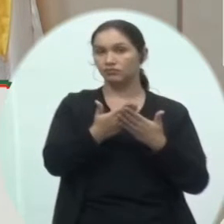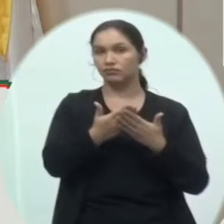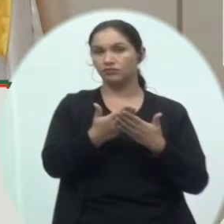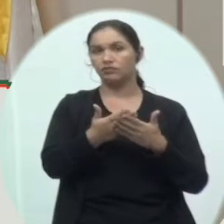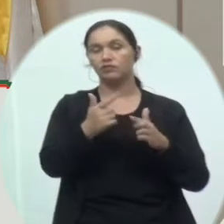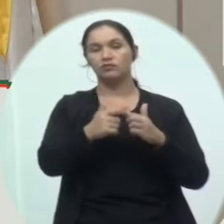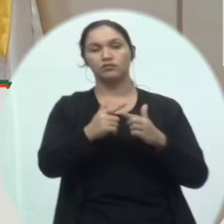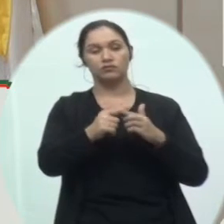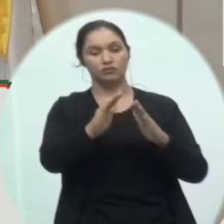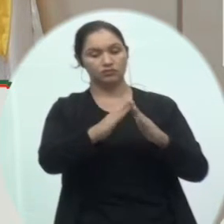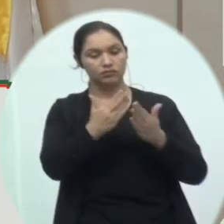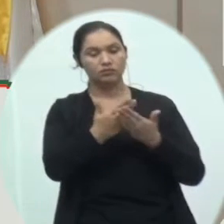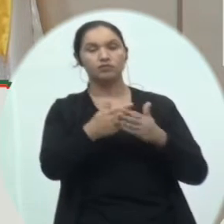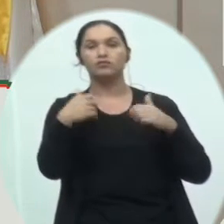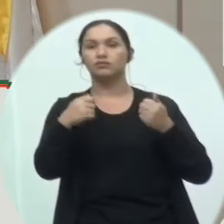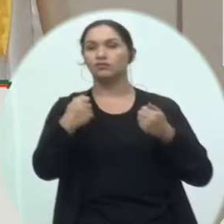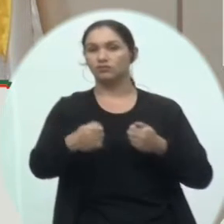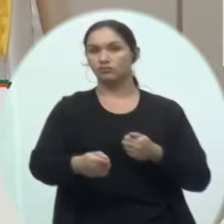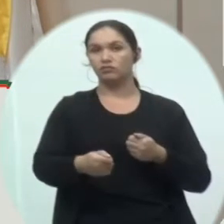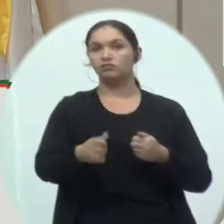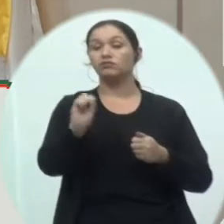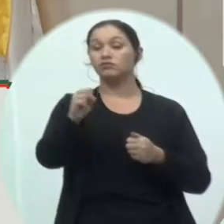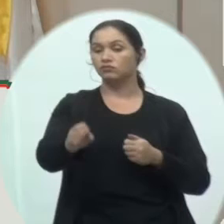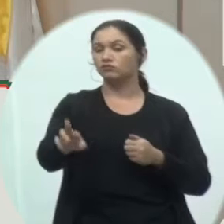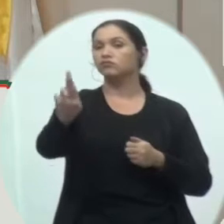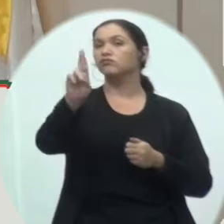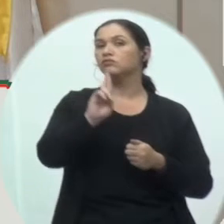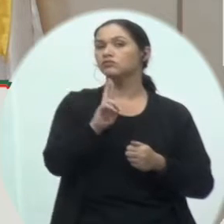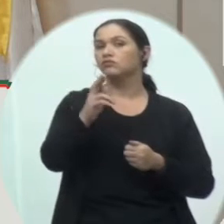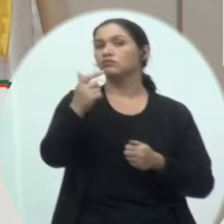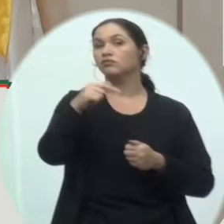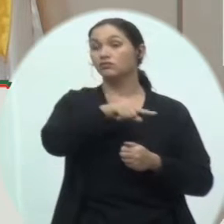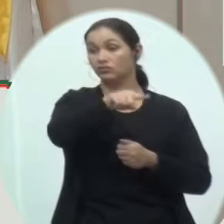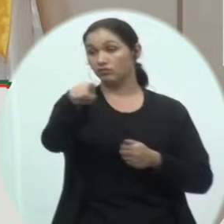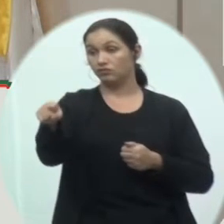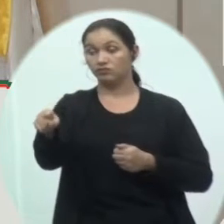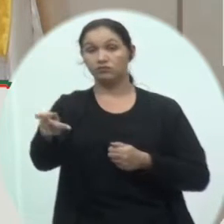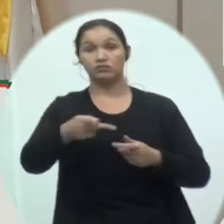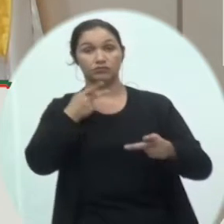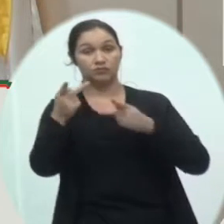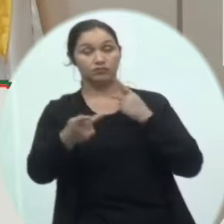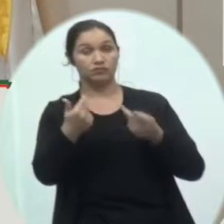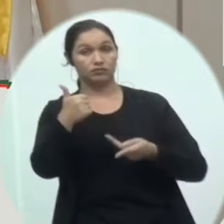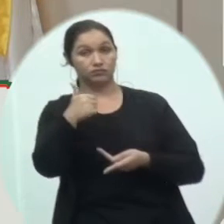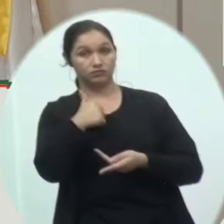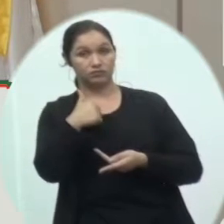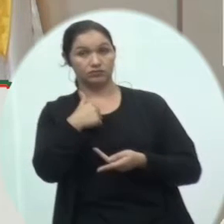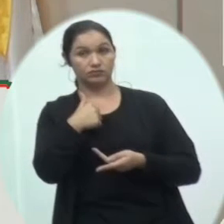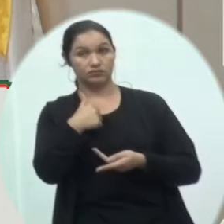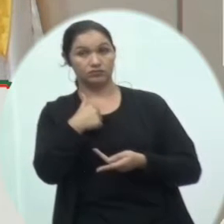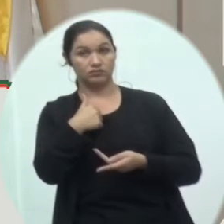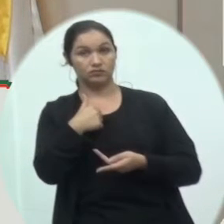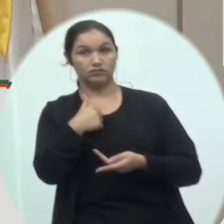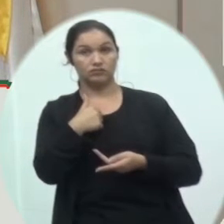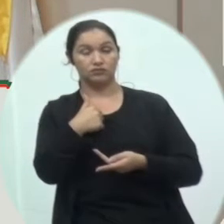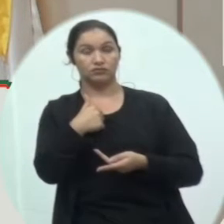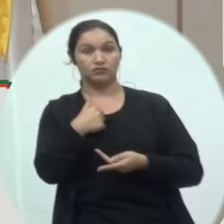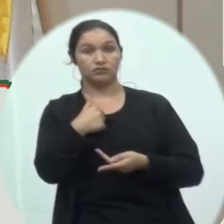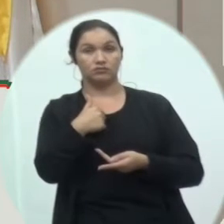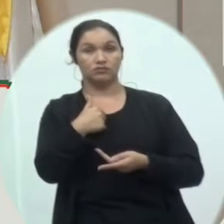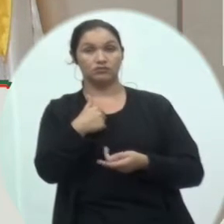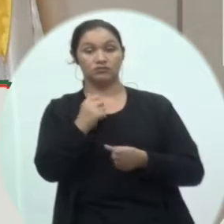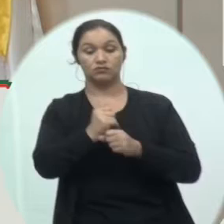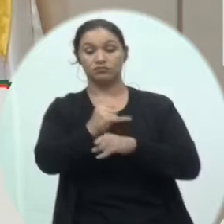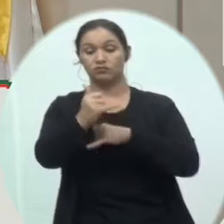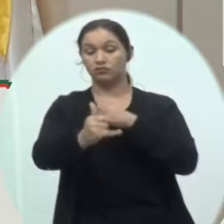dos requerimentos. Enquanto que Vossas Excelências estavam aqui falando, eu estive olhando no portal de transparência